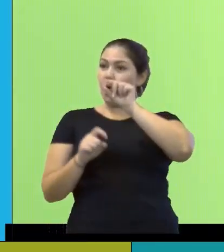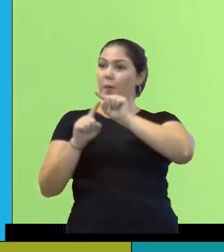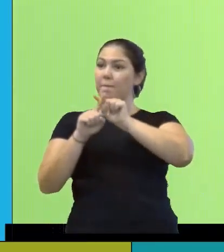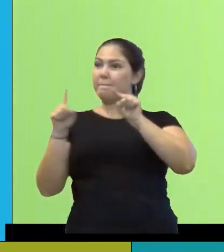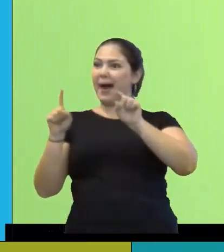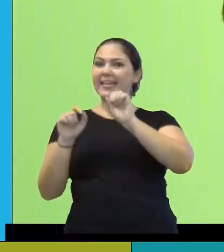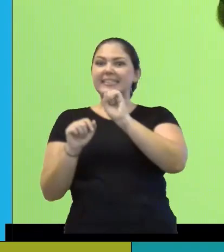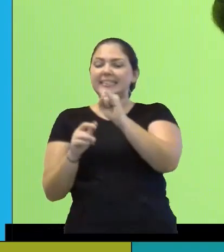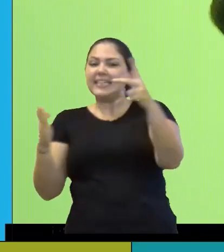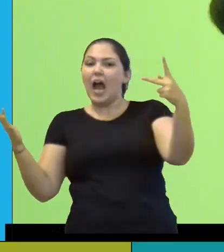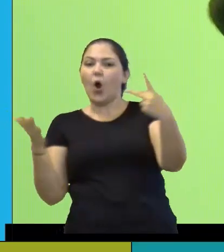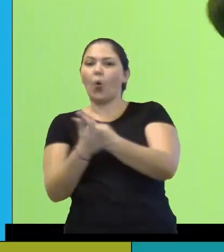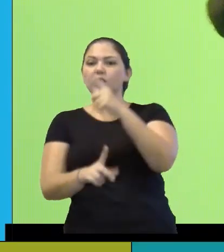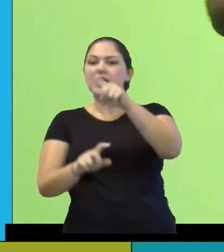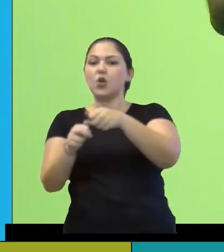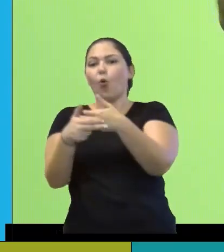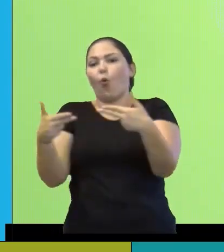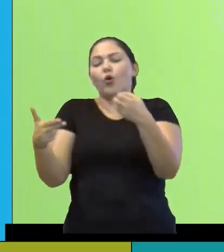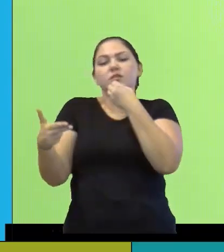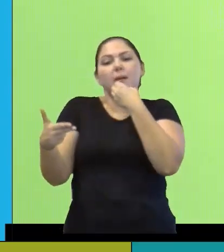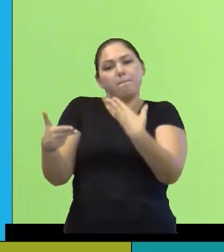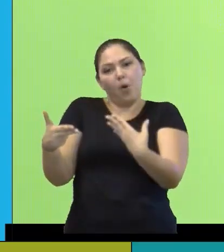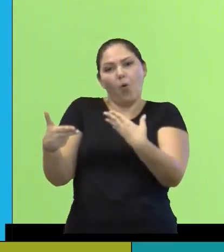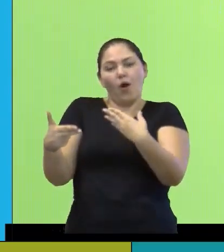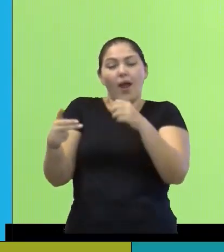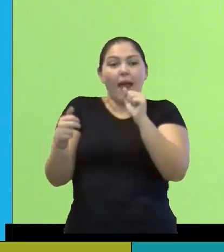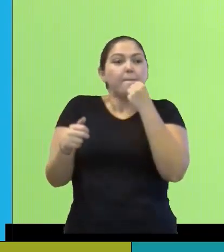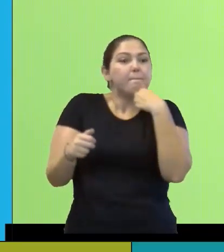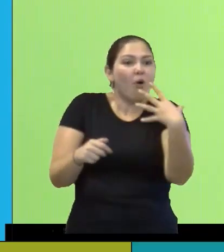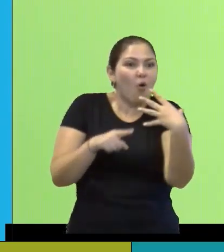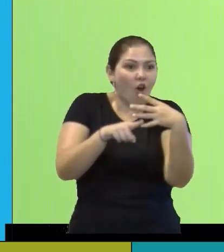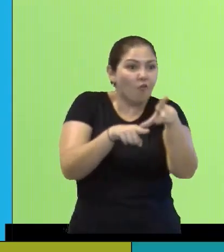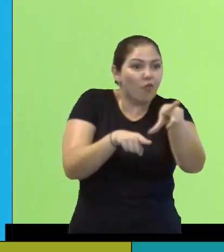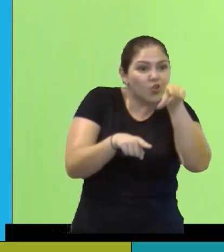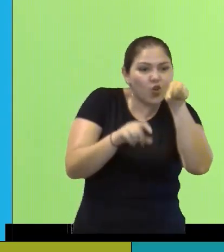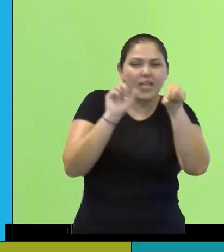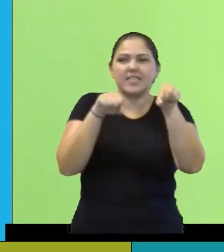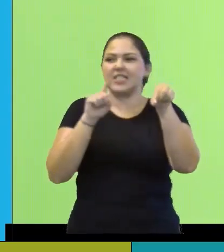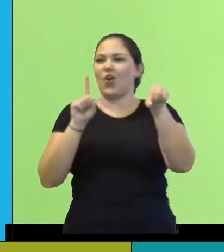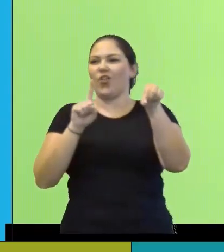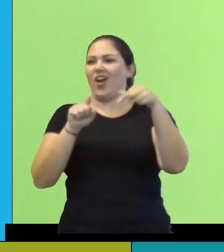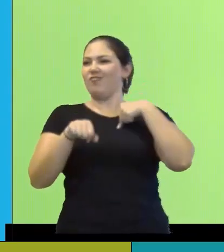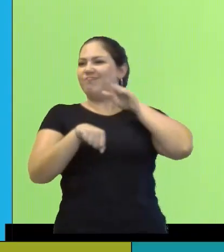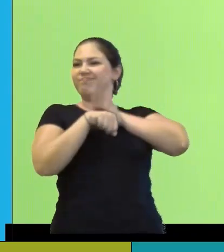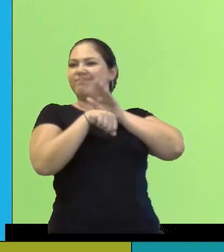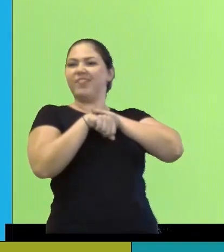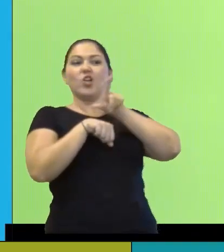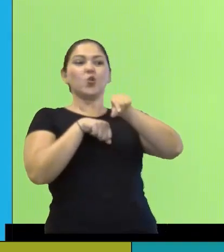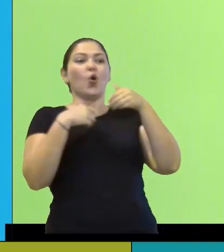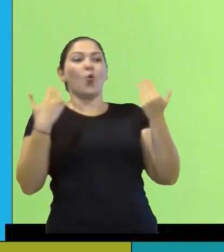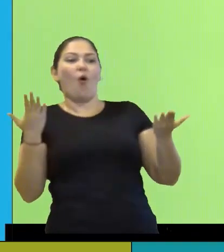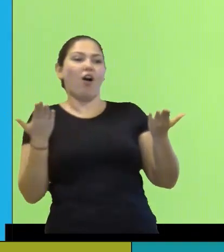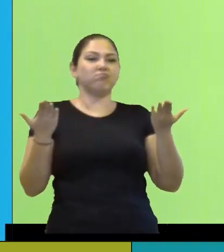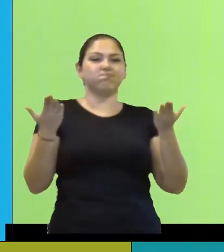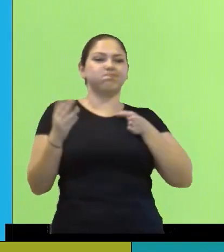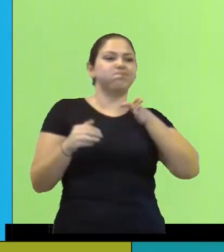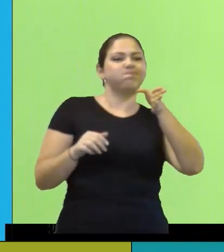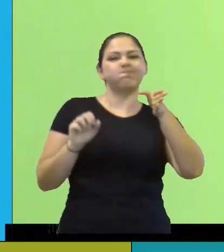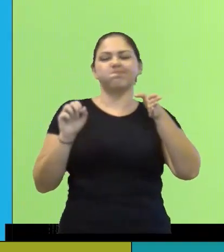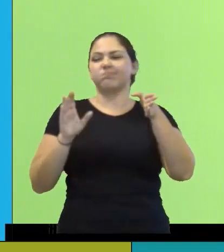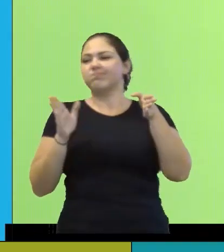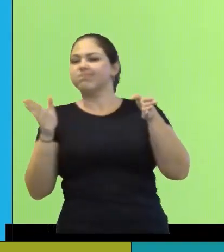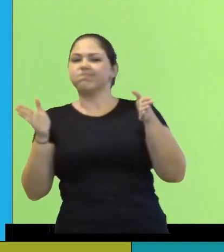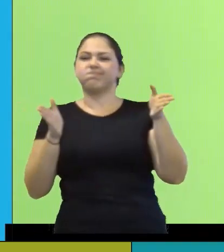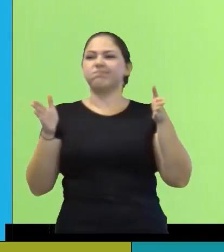não temos controle. Se nós não temos controle é porque na verdade não depende de nós, mas atua